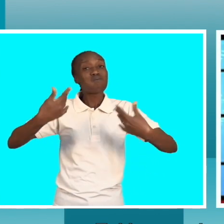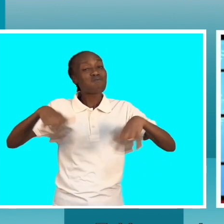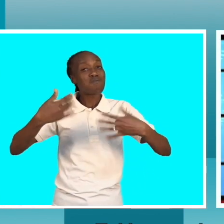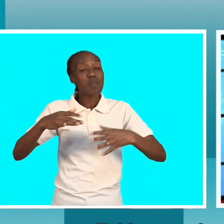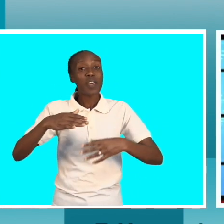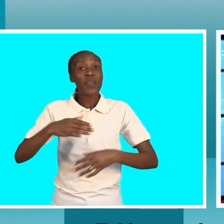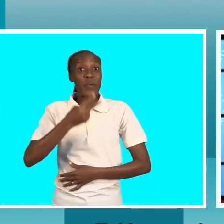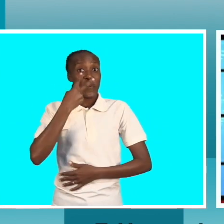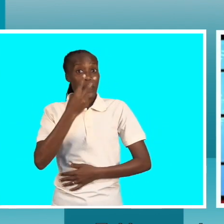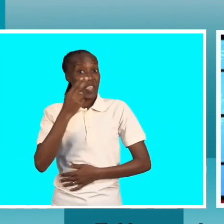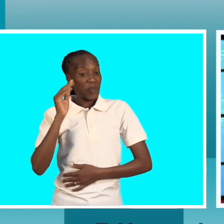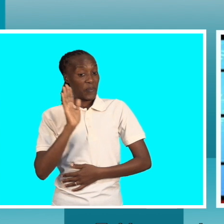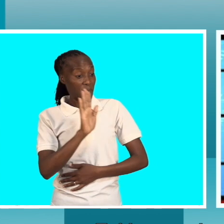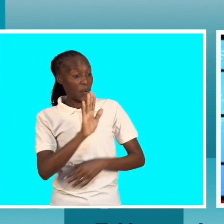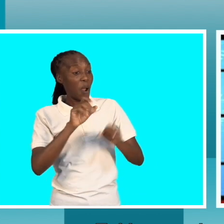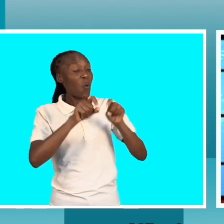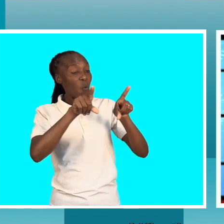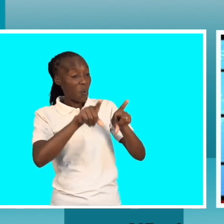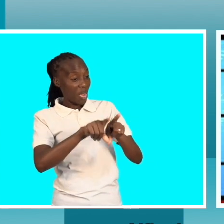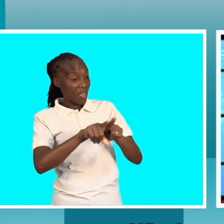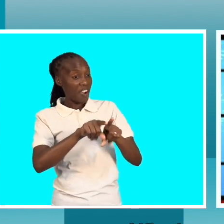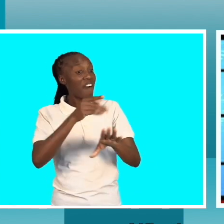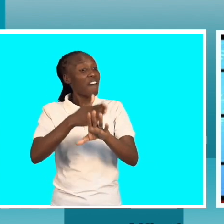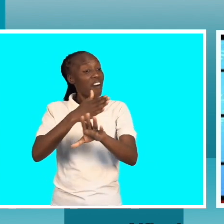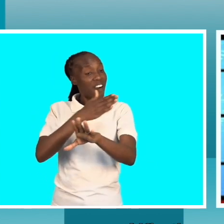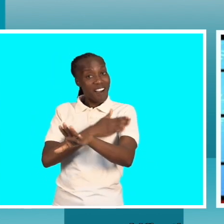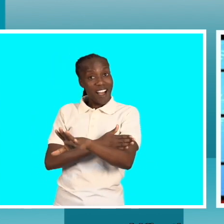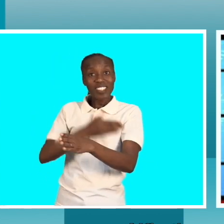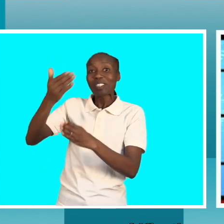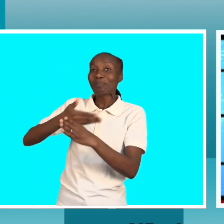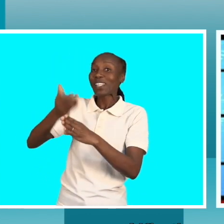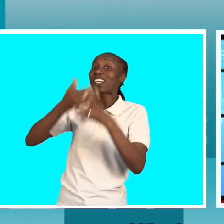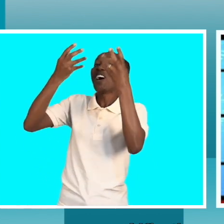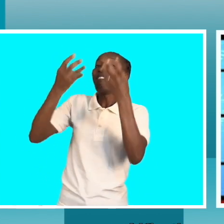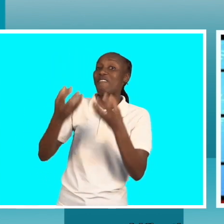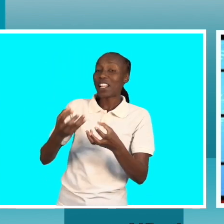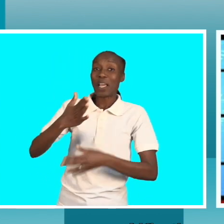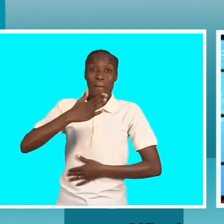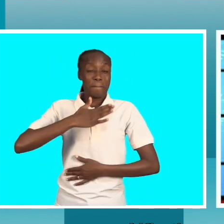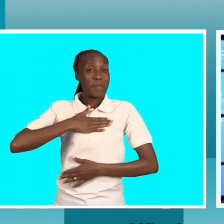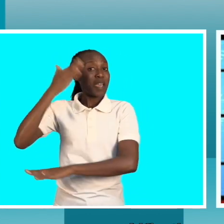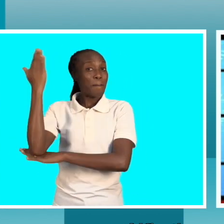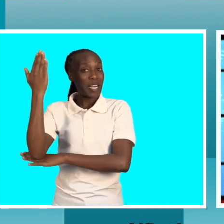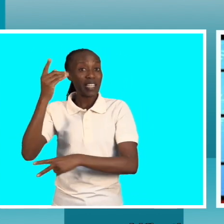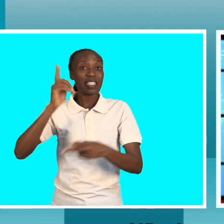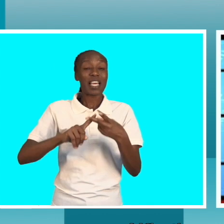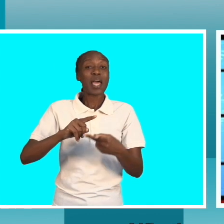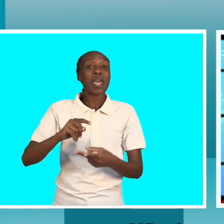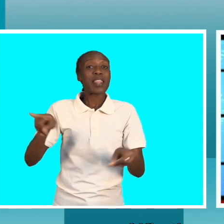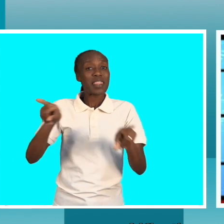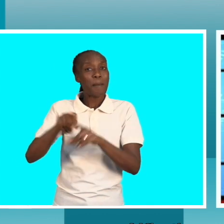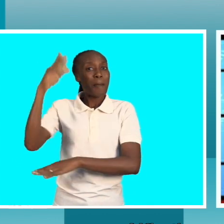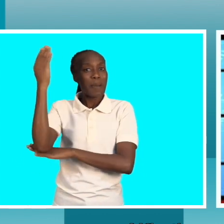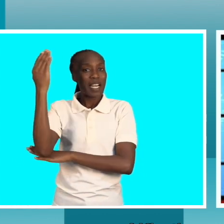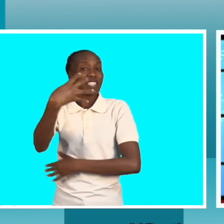impressionante de ver sua colega. A gente não teve tempo para praticar minha palastra, nem minha palastra,